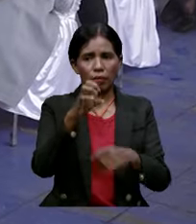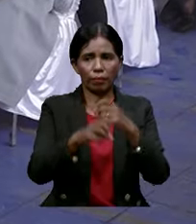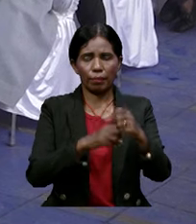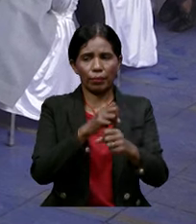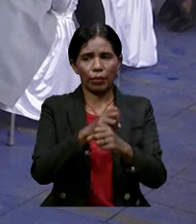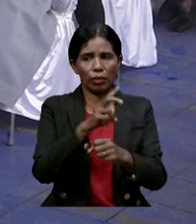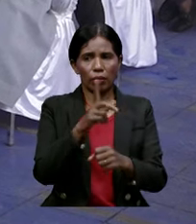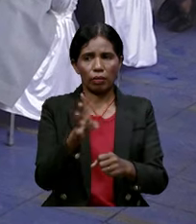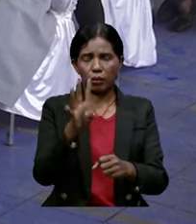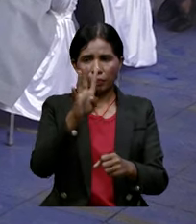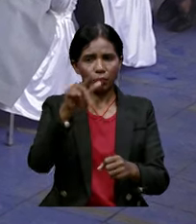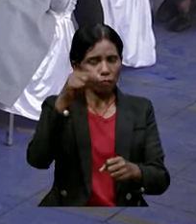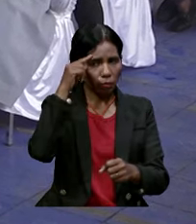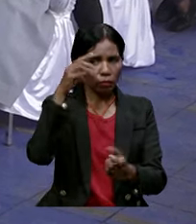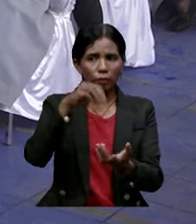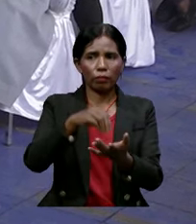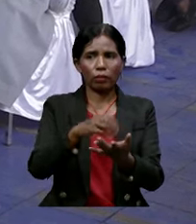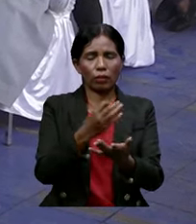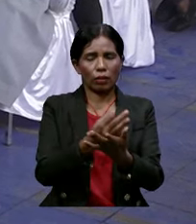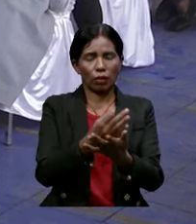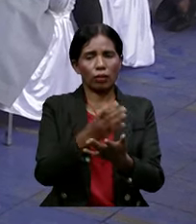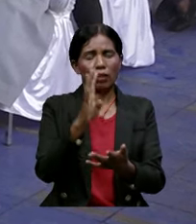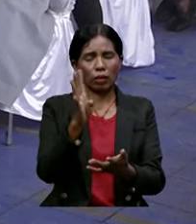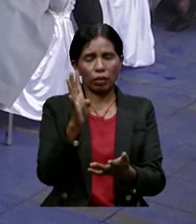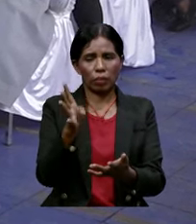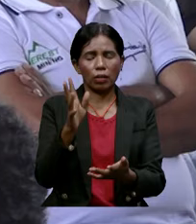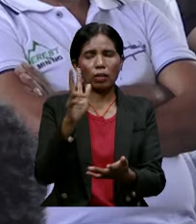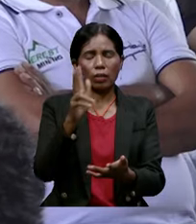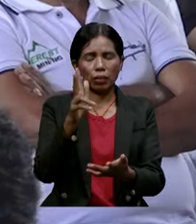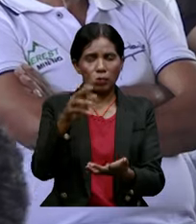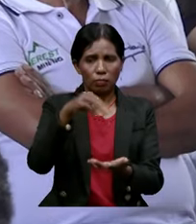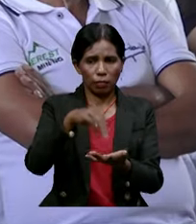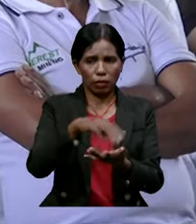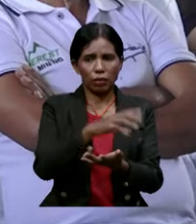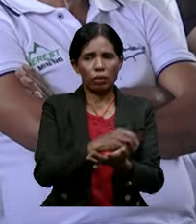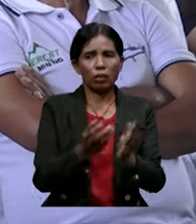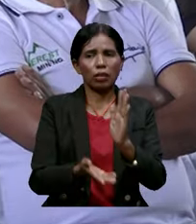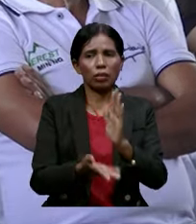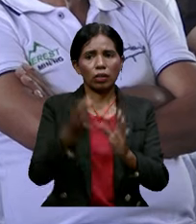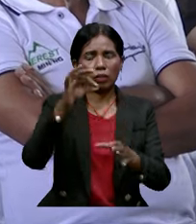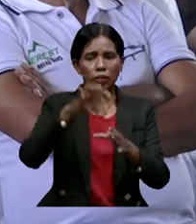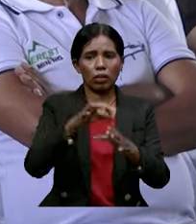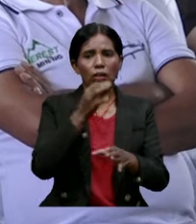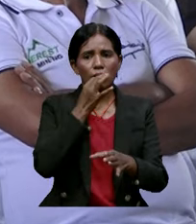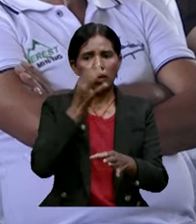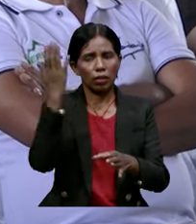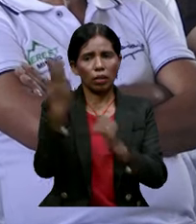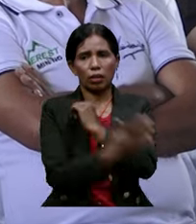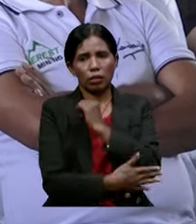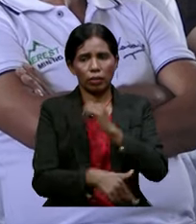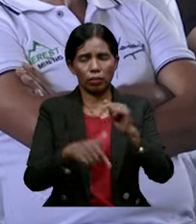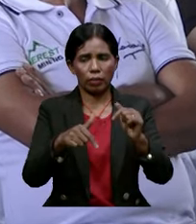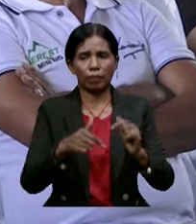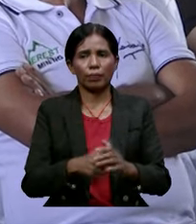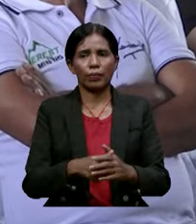riuroron resing hat, governo alokato kontol lur resin, ba ministerio agrikultura, hodi hasai produsong aihan i harailaran.